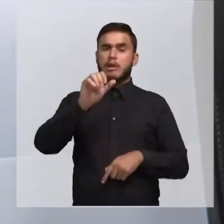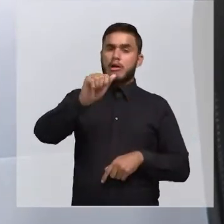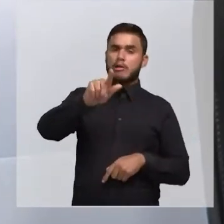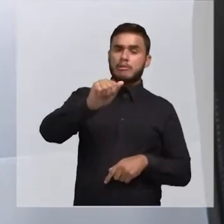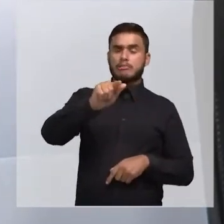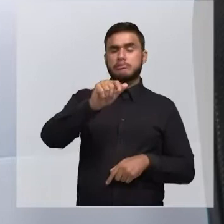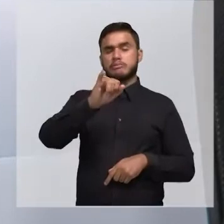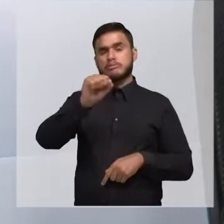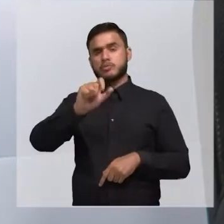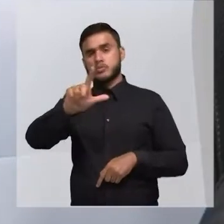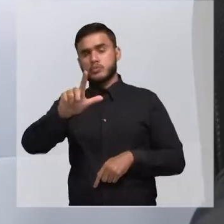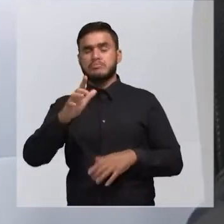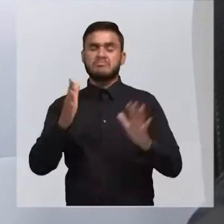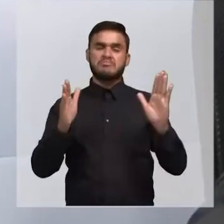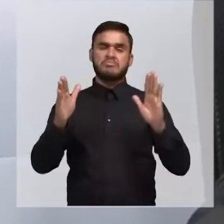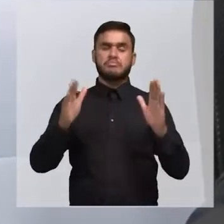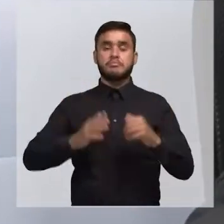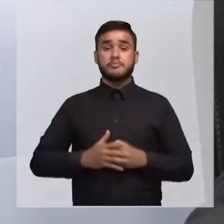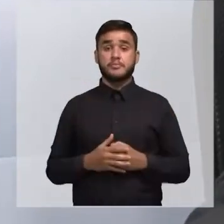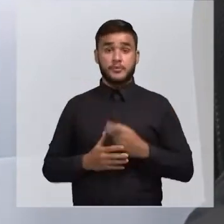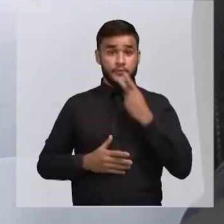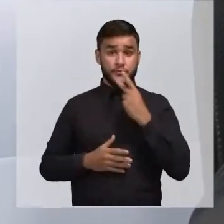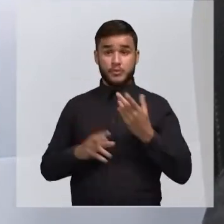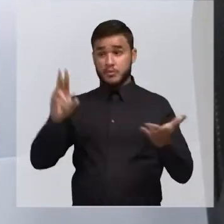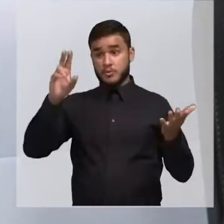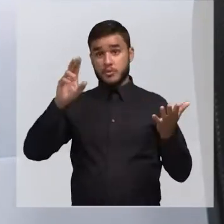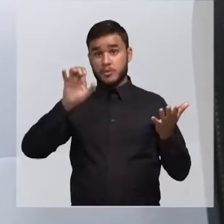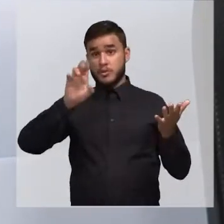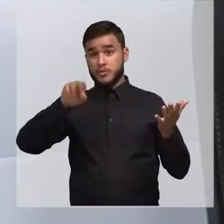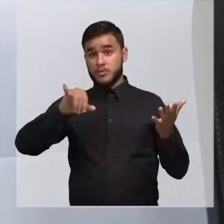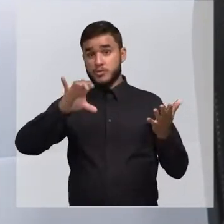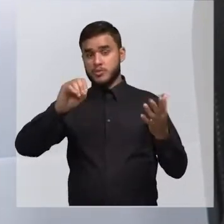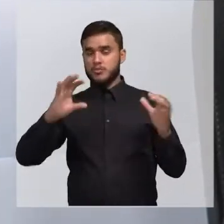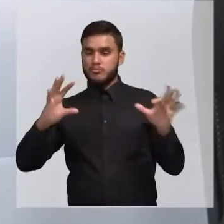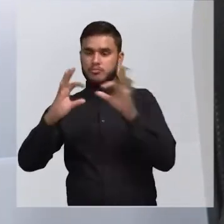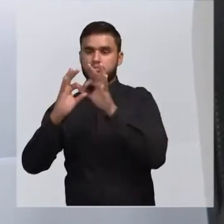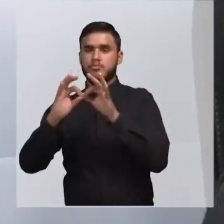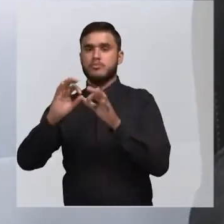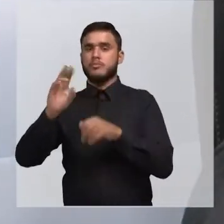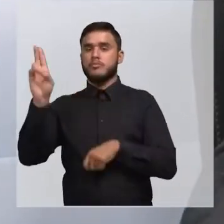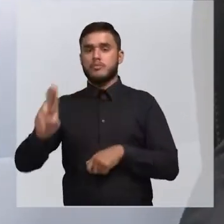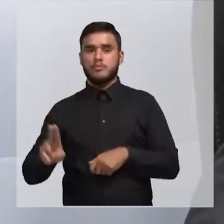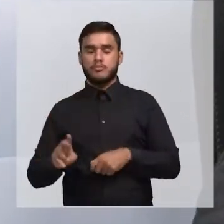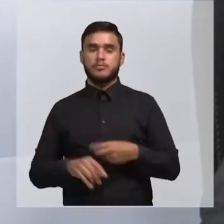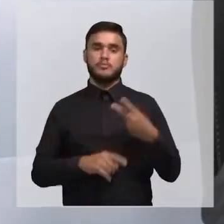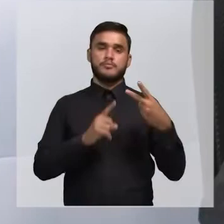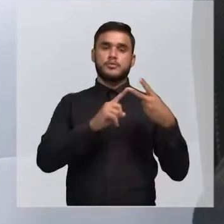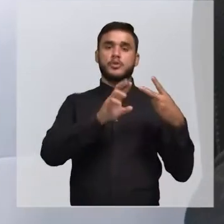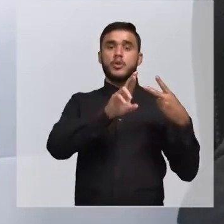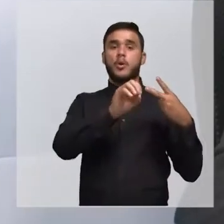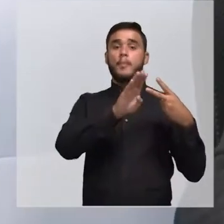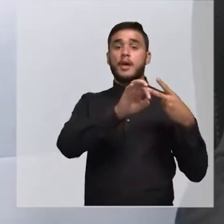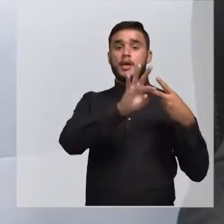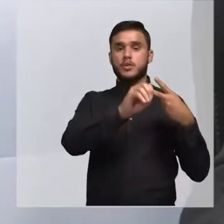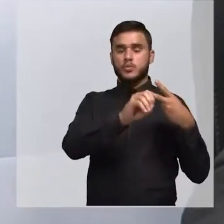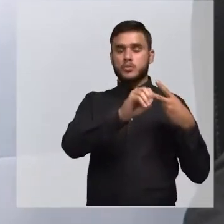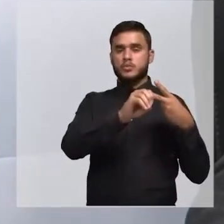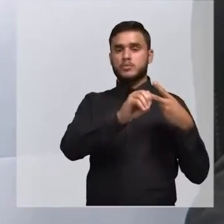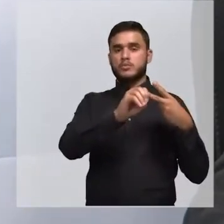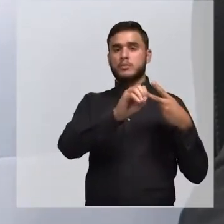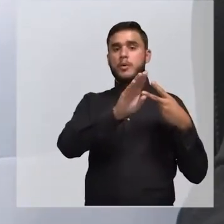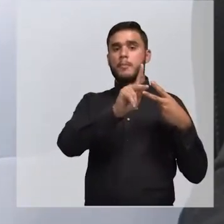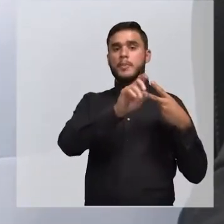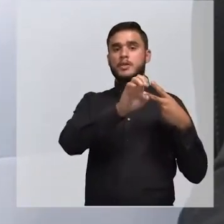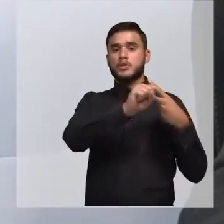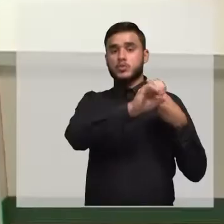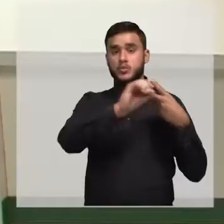Eunício de Oliveira, que se juntou com Tasso Gereissati, com Roberto Pessoa e Lúcio Alcântara e formaram um novo bloco oposicionista. O erro